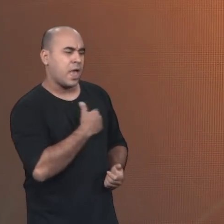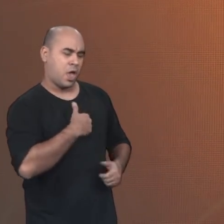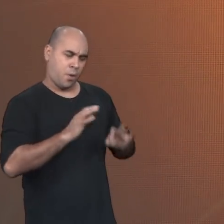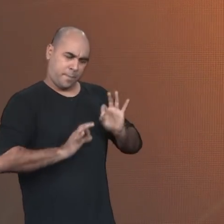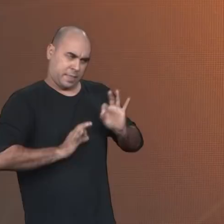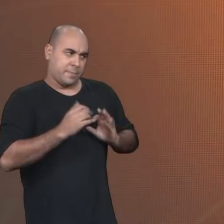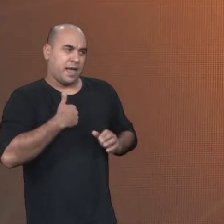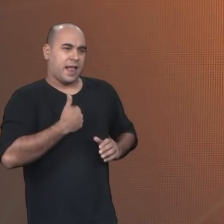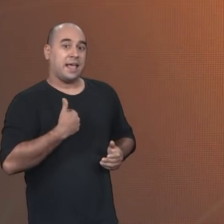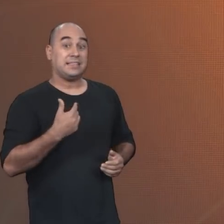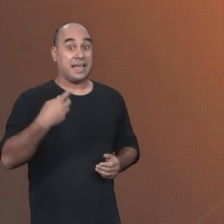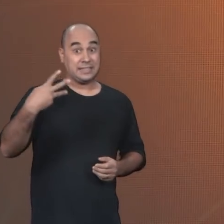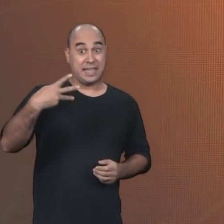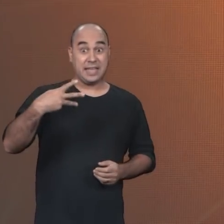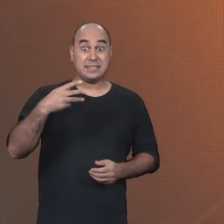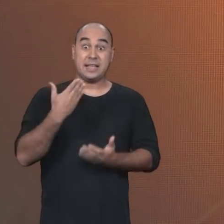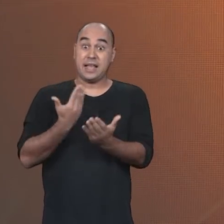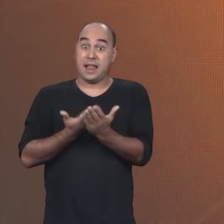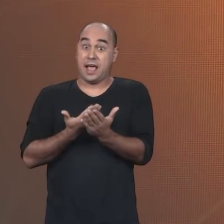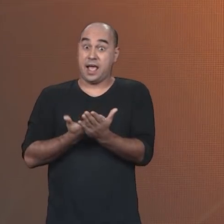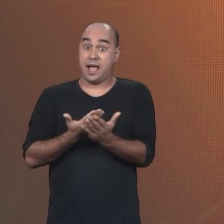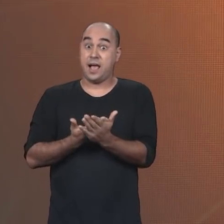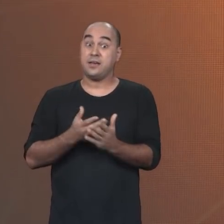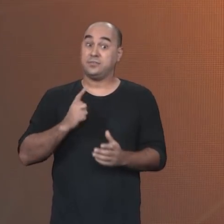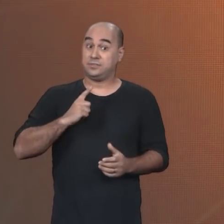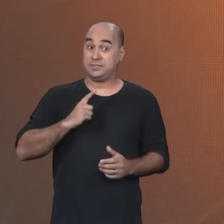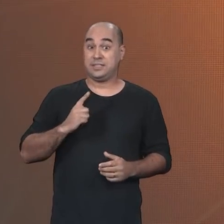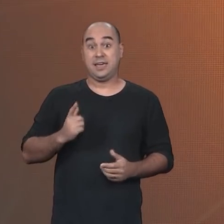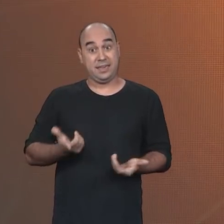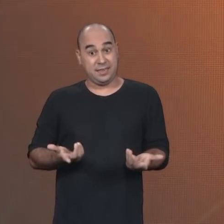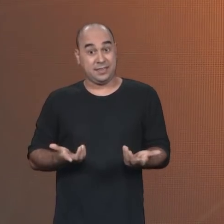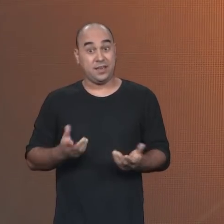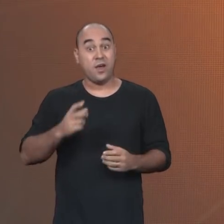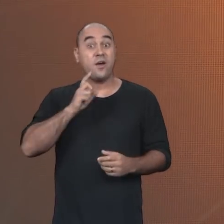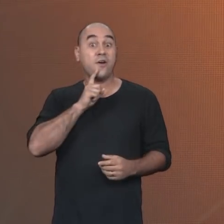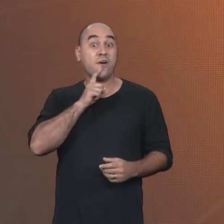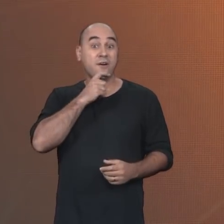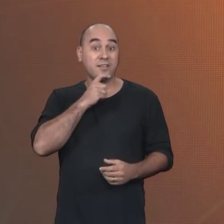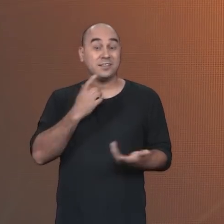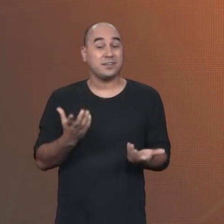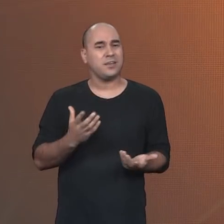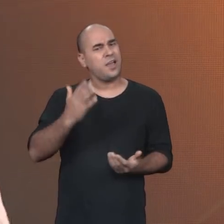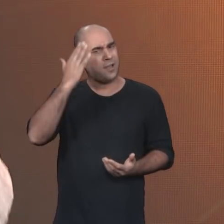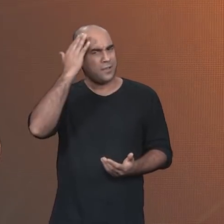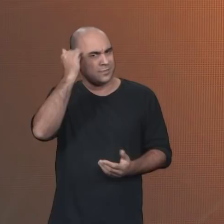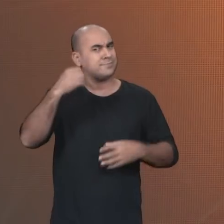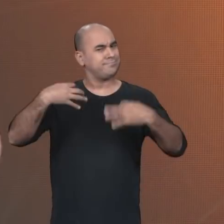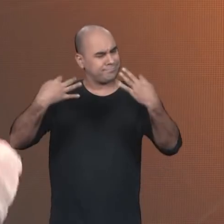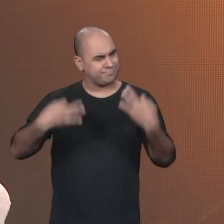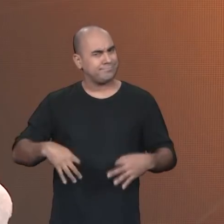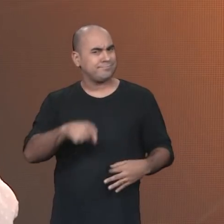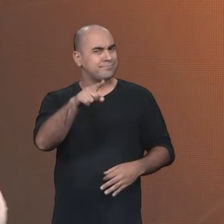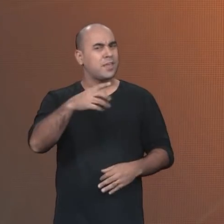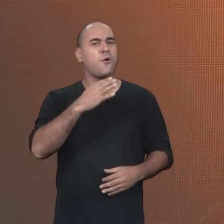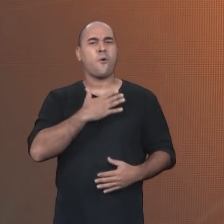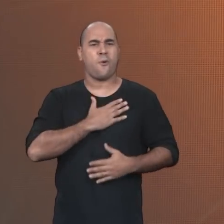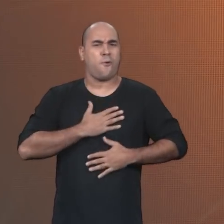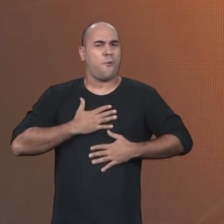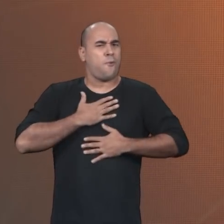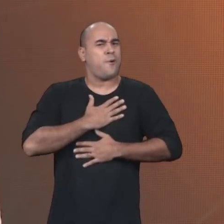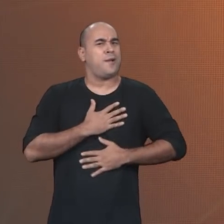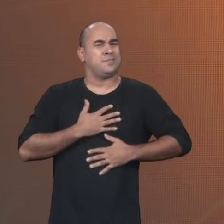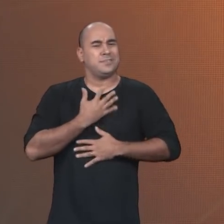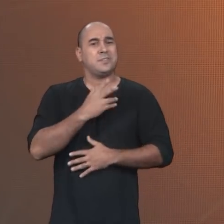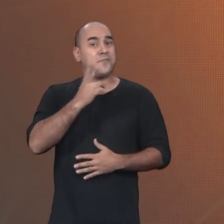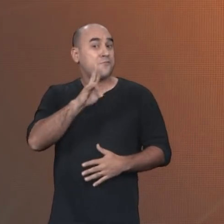a terceira aula que a gente está tendo aqui com o Rodrigo Silva. Eu tenho certeza que você está gostando muito e vai gostar mais ainda